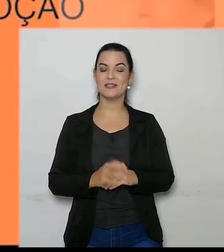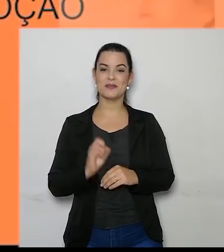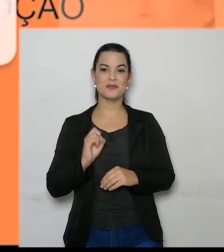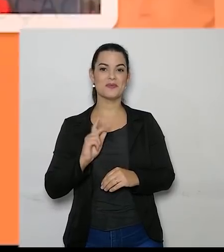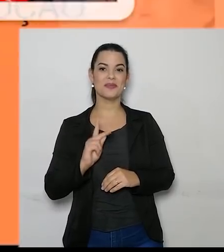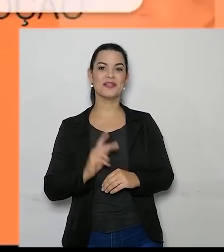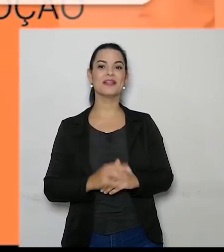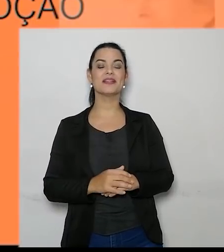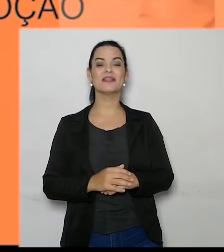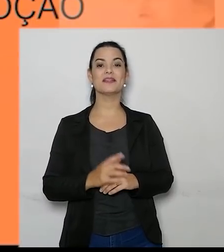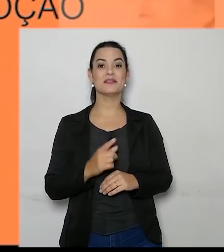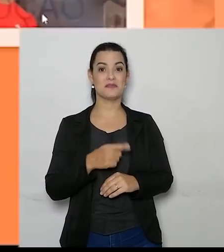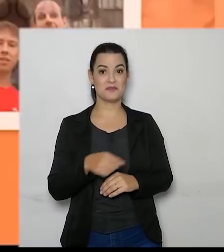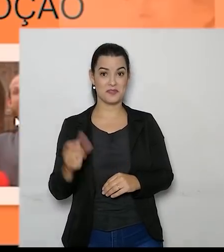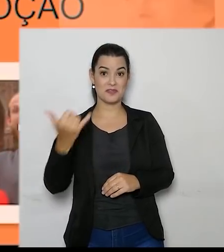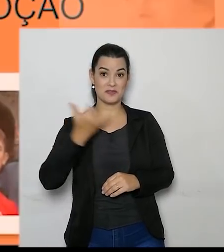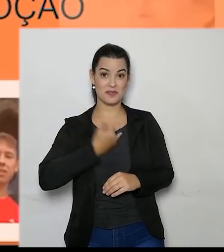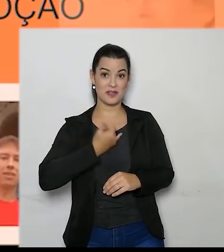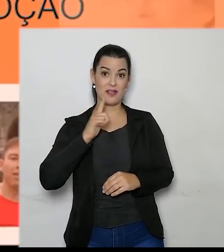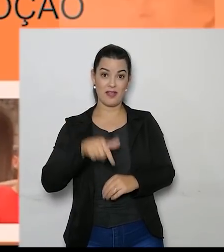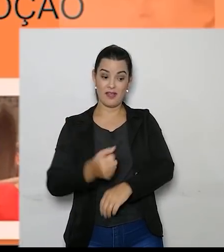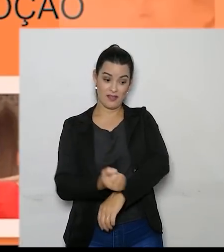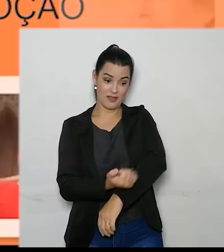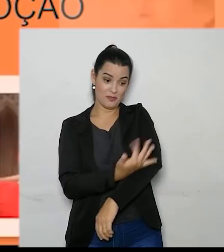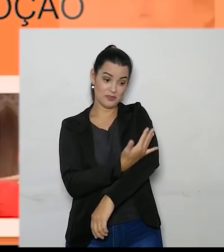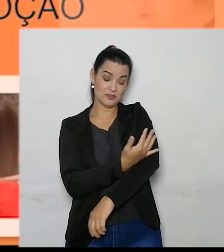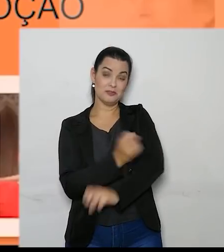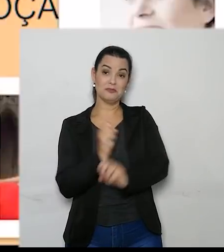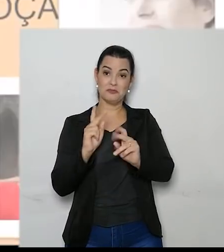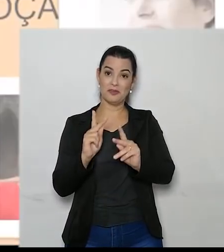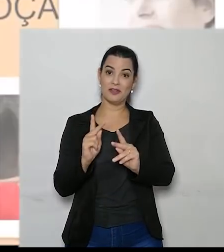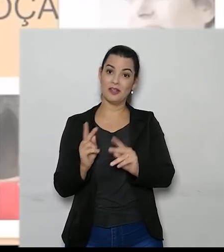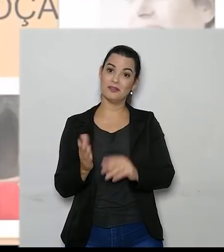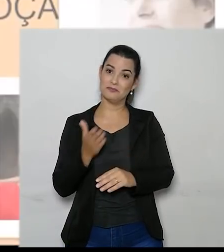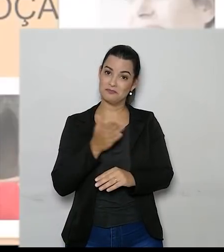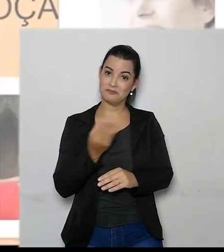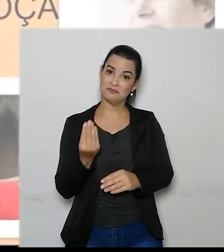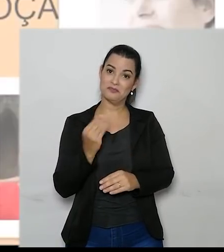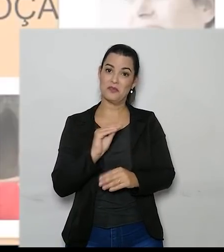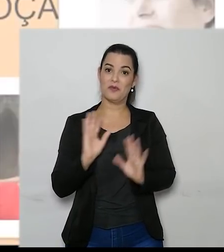Então vamos lá, vocês estão dizendo emoção, a Pro vai trazer para cá.